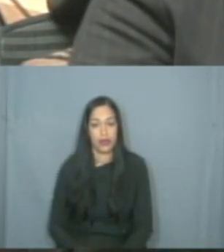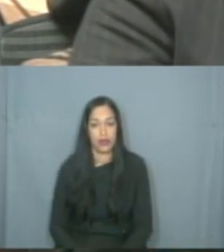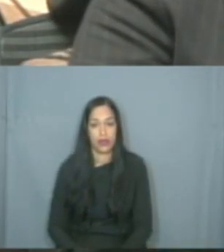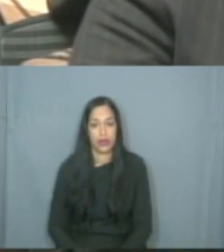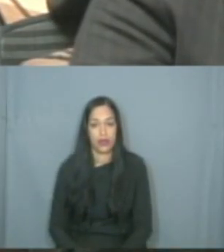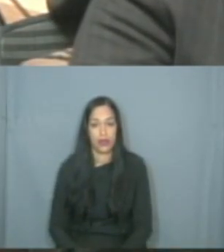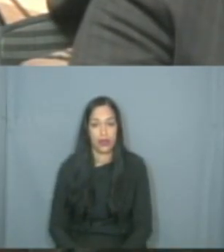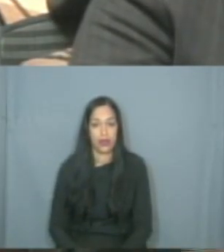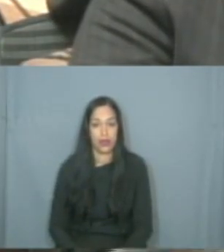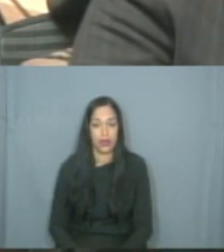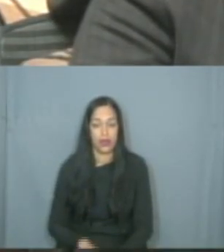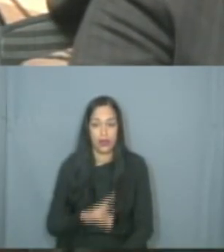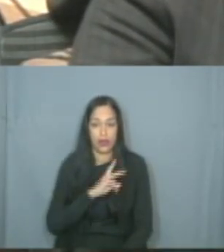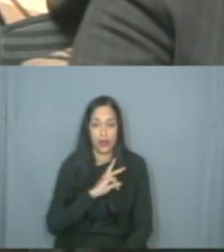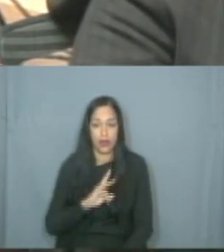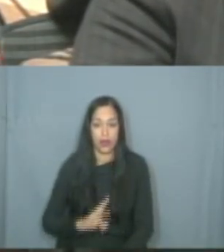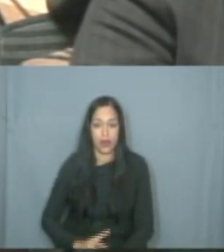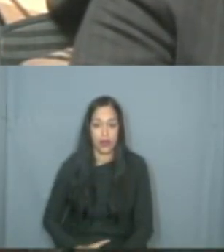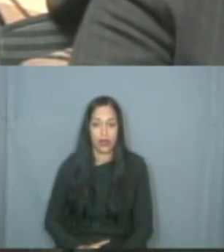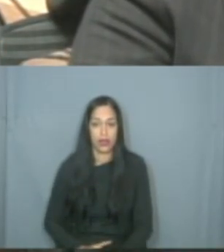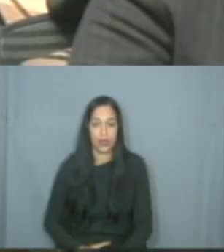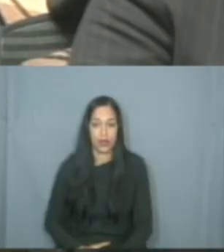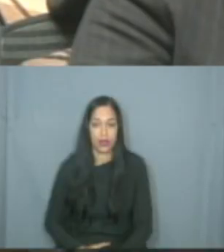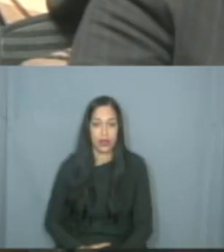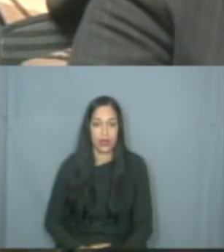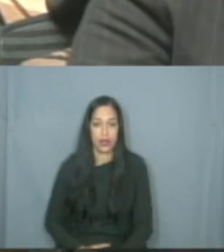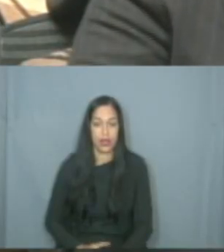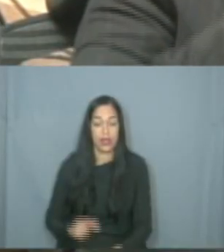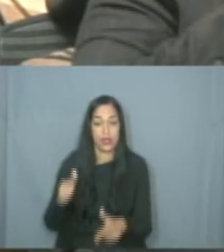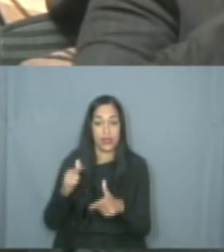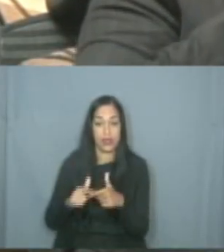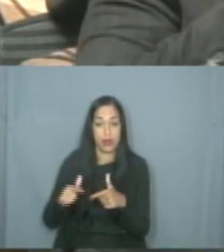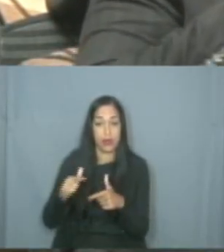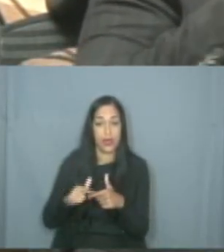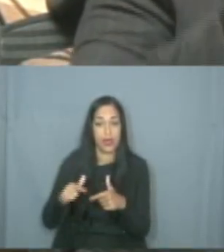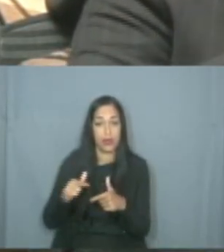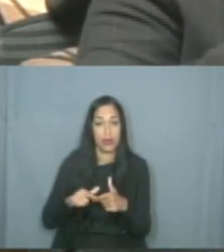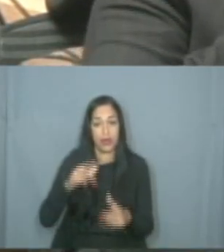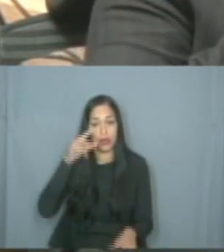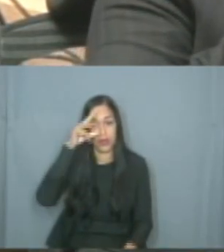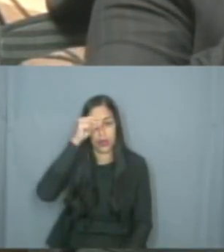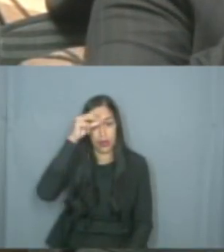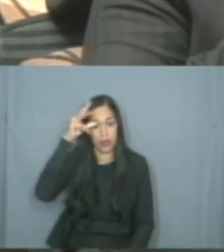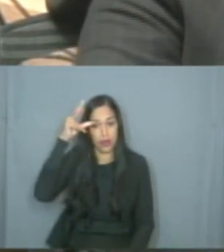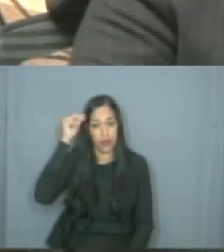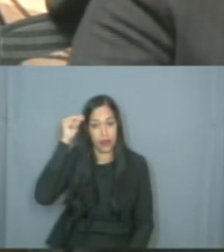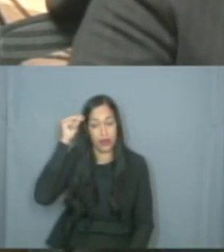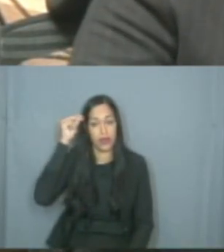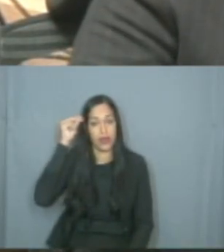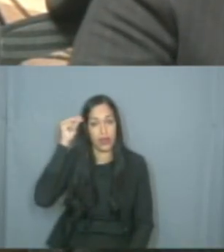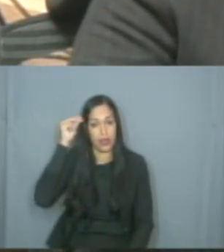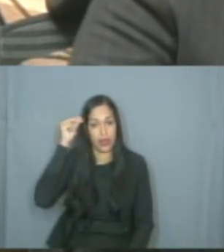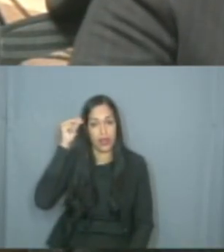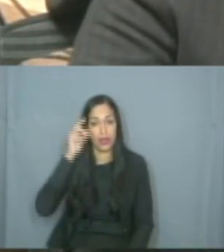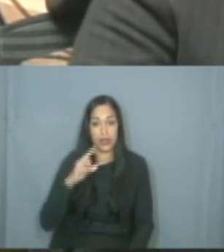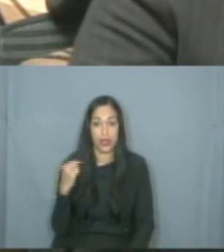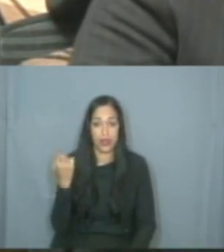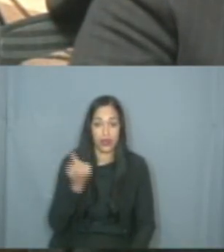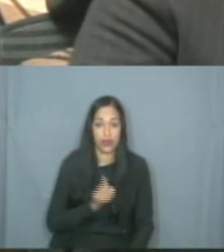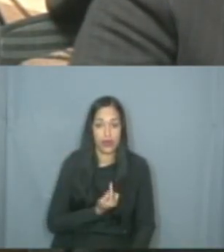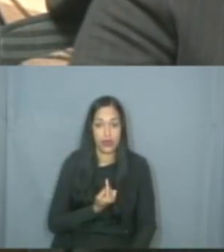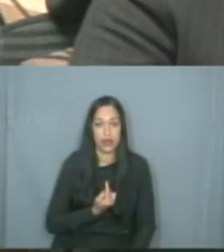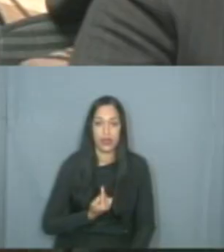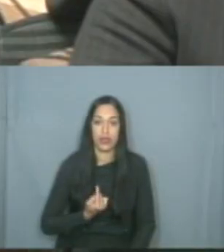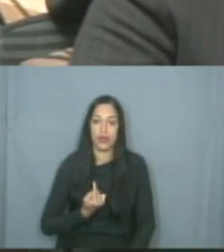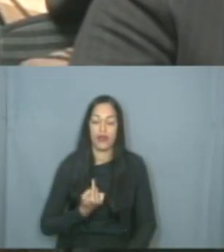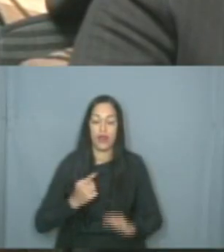minha vereadora, que esse é um problema não só da prefeitura, porque quando a gente fala em